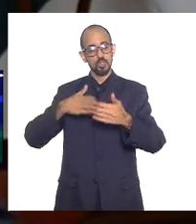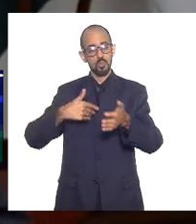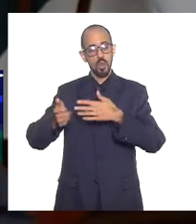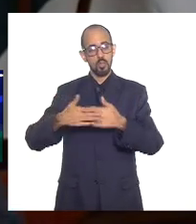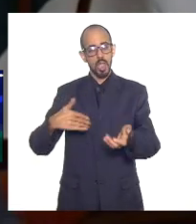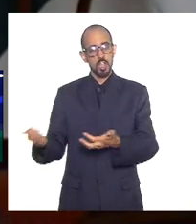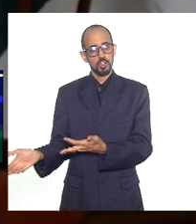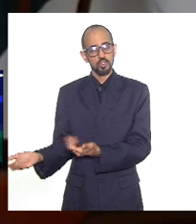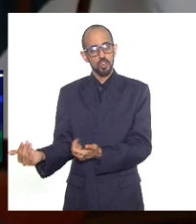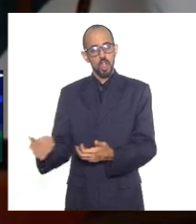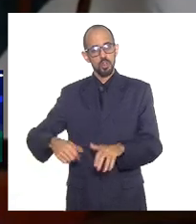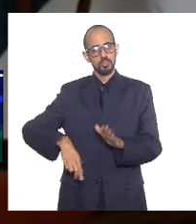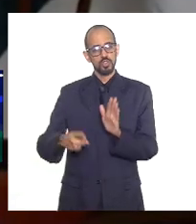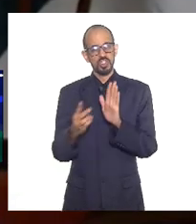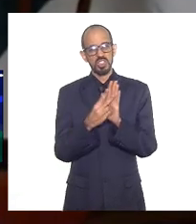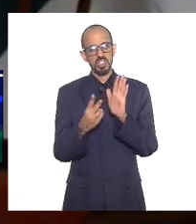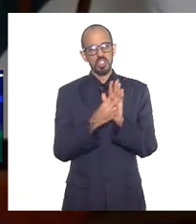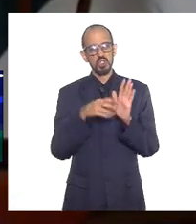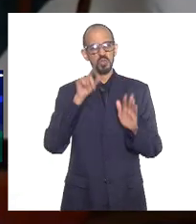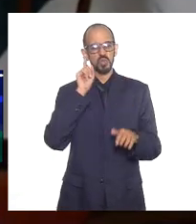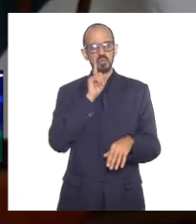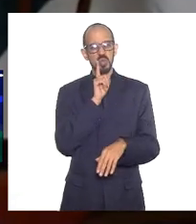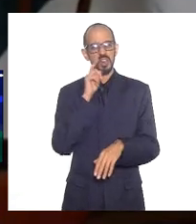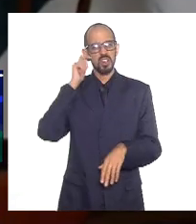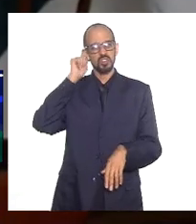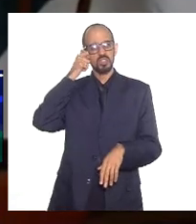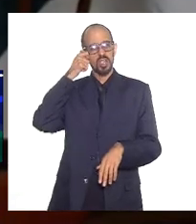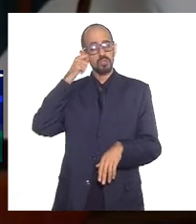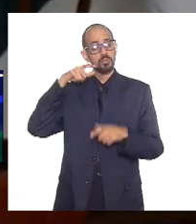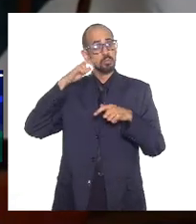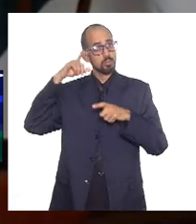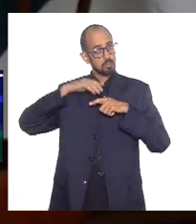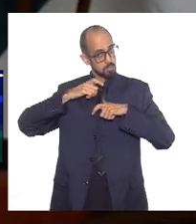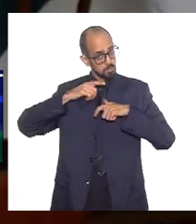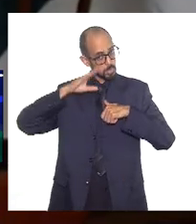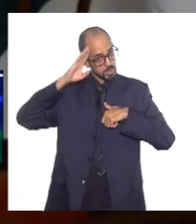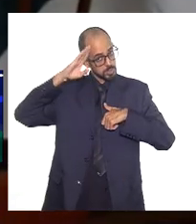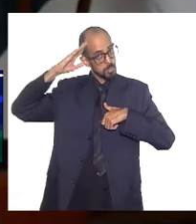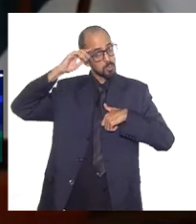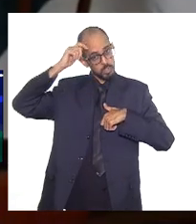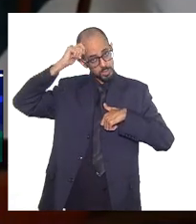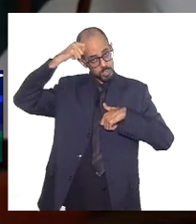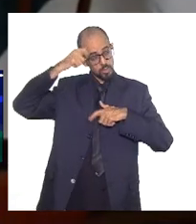mulatos, índios, não importa, mas principalmente os negros, porque a maioria são negros.